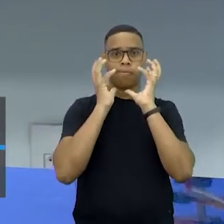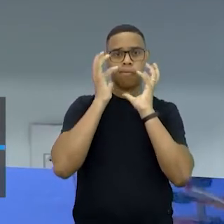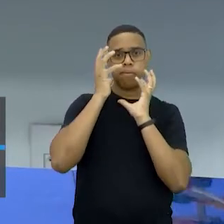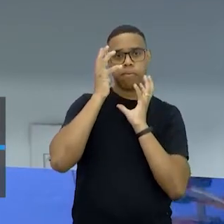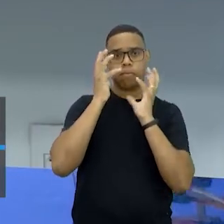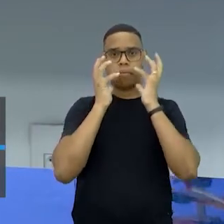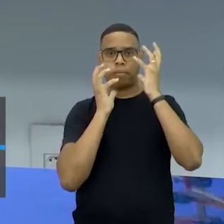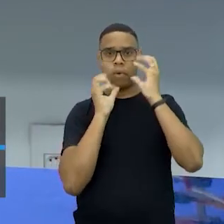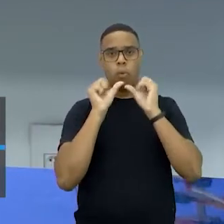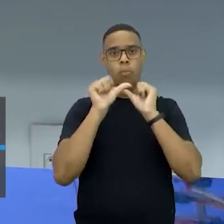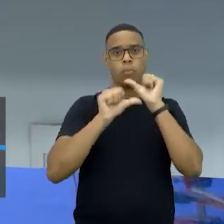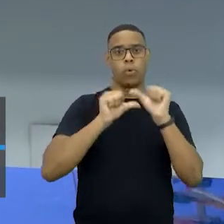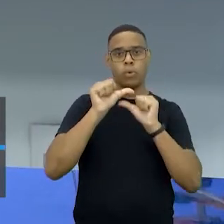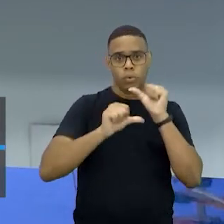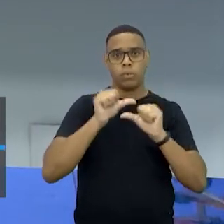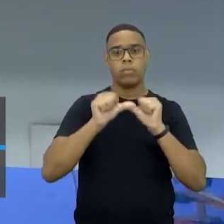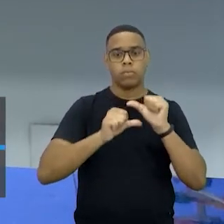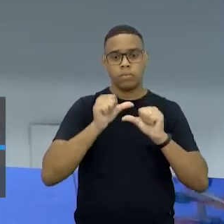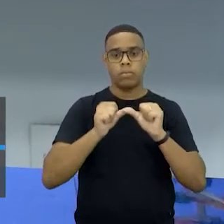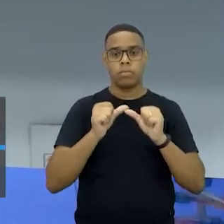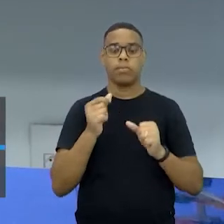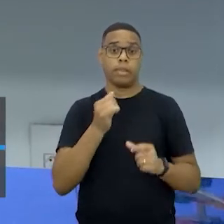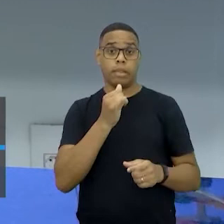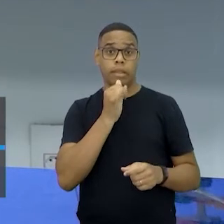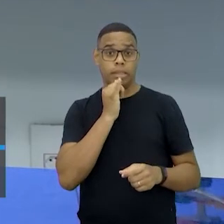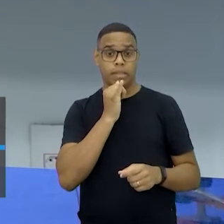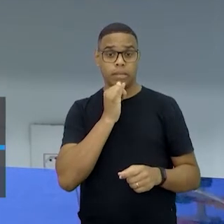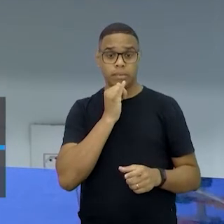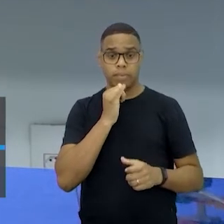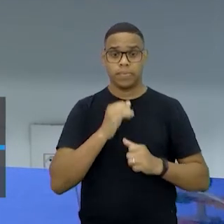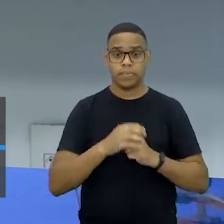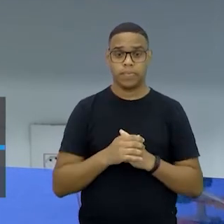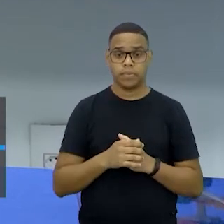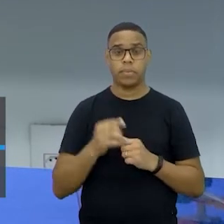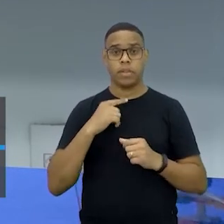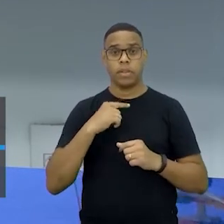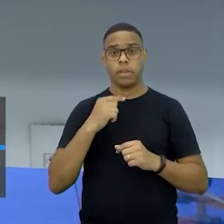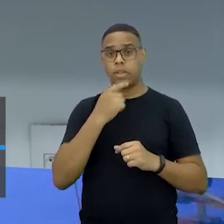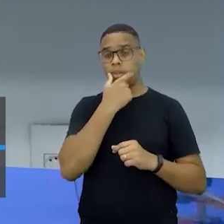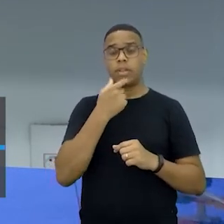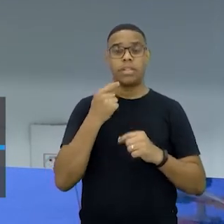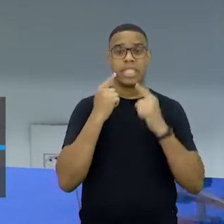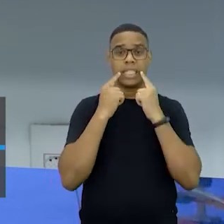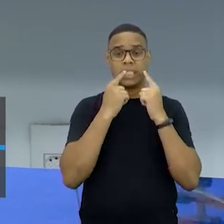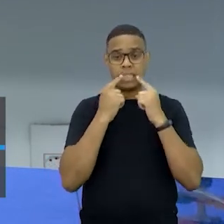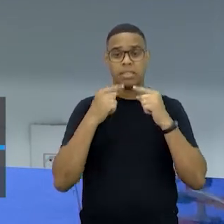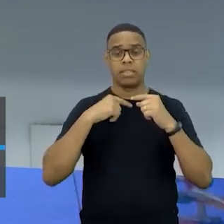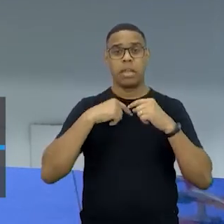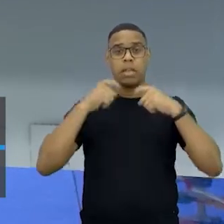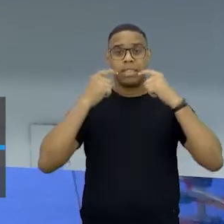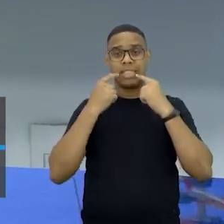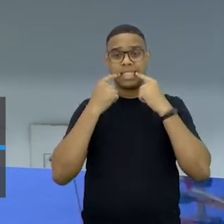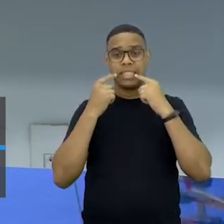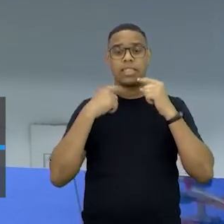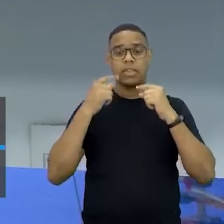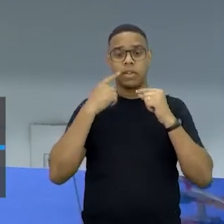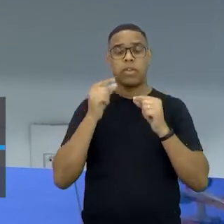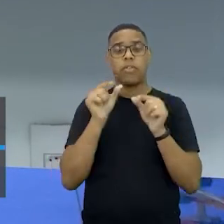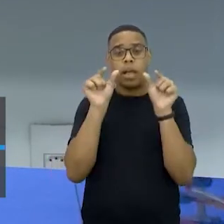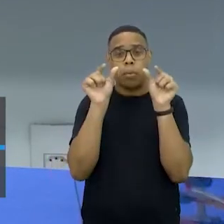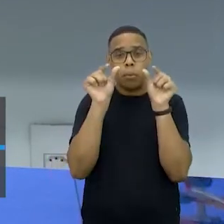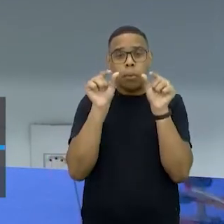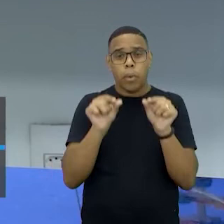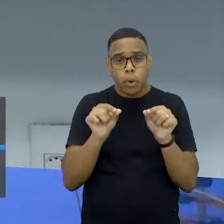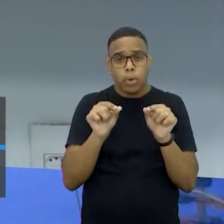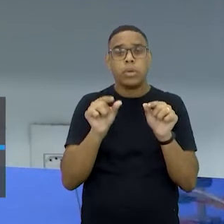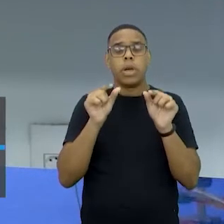sofre uma e são tão eu tenho por exemplo os molares né que os incisivos também vão perdendo um pouco